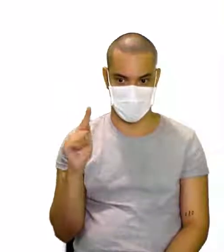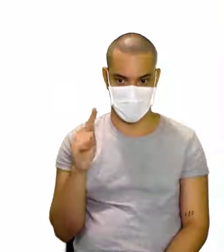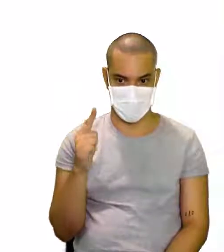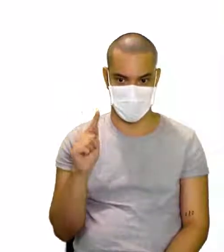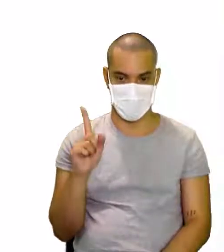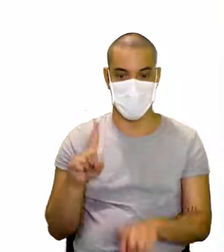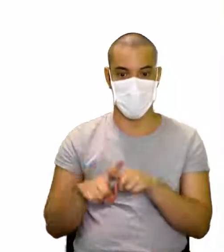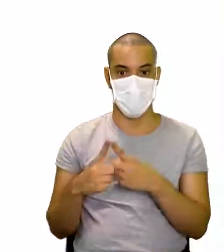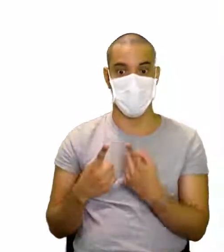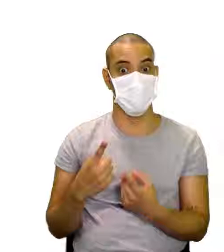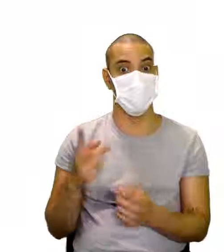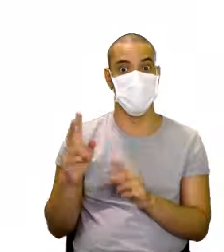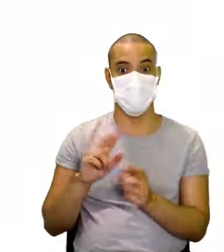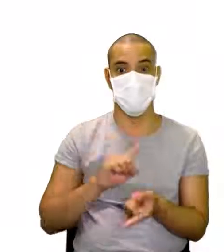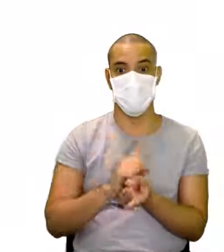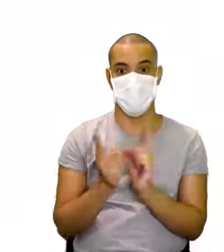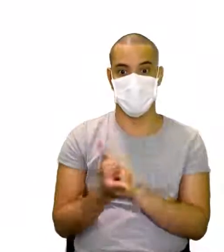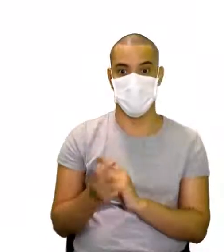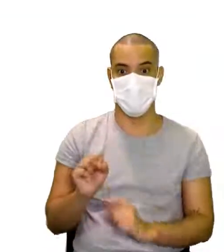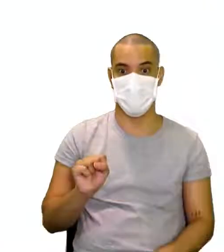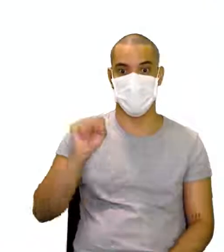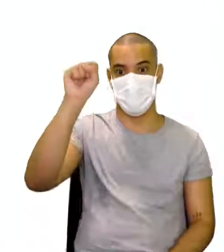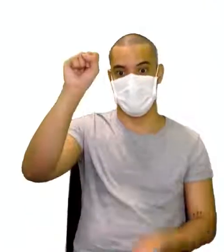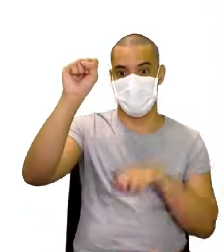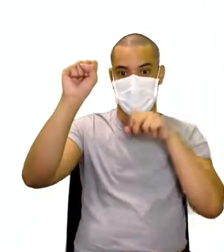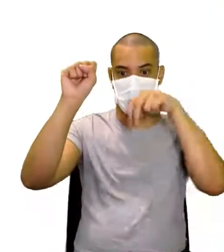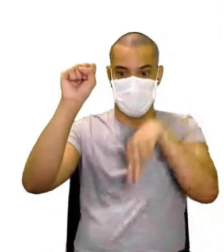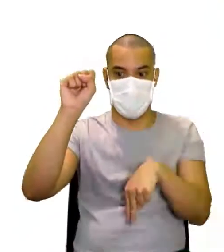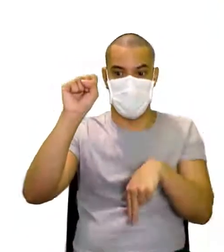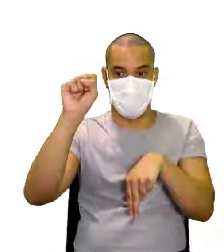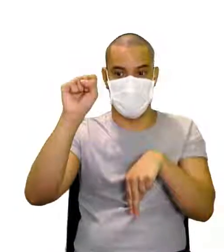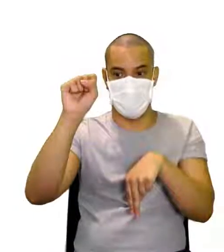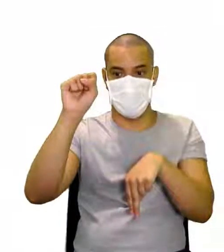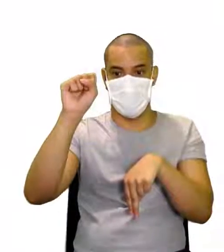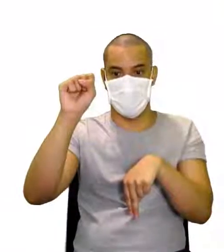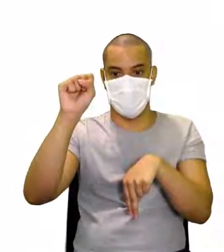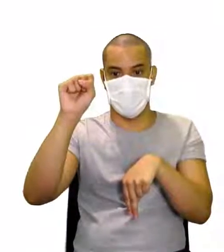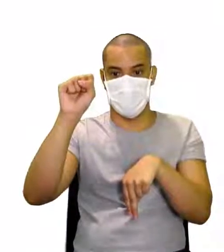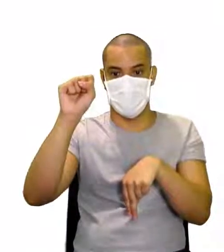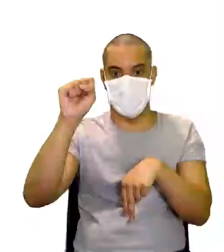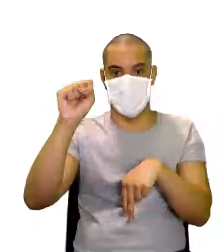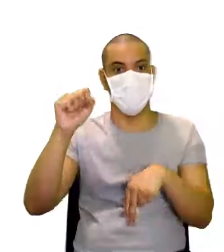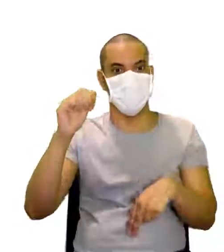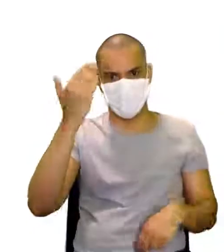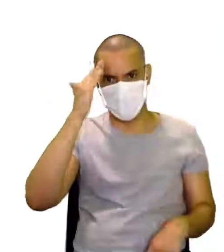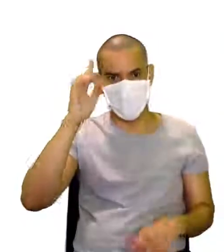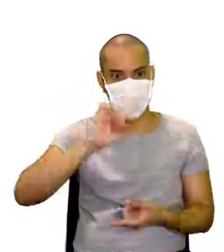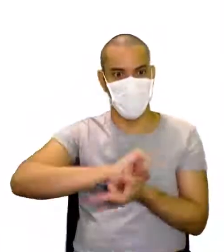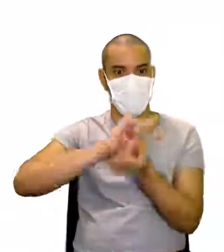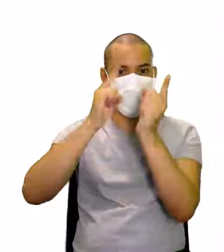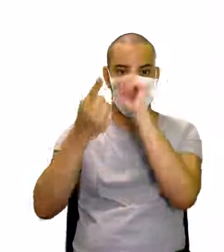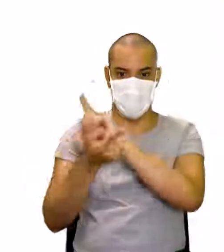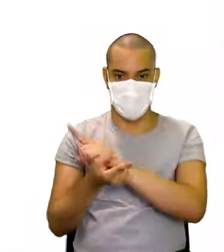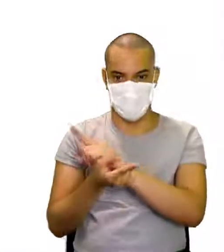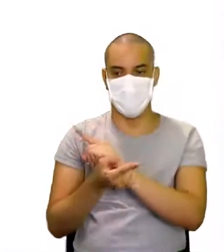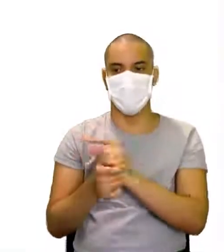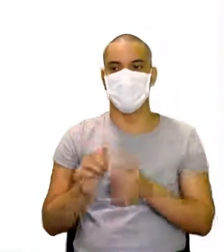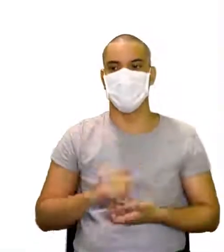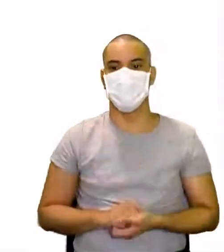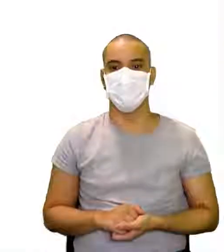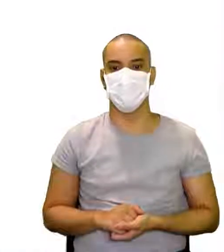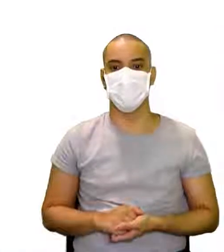geográfico e aqui o polo norte magnético. Entendido isso? Continuando